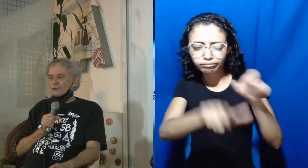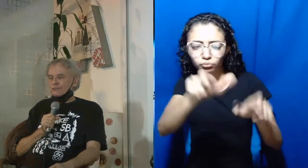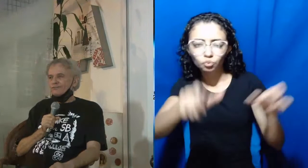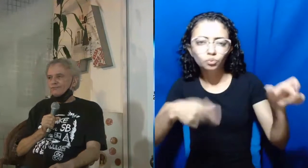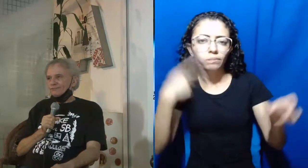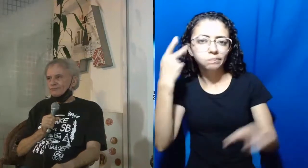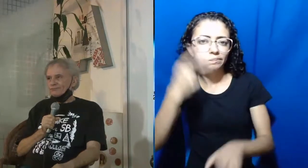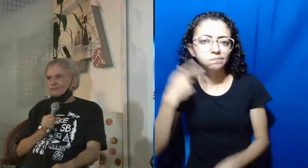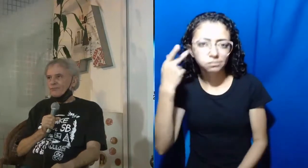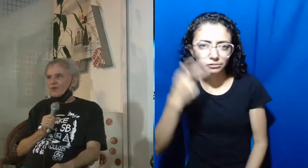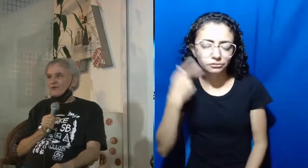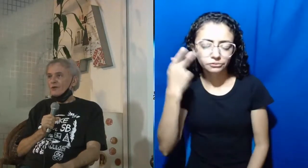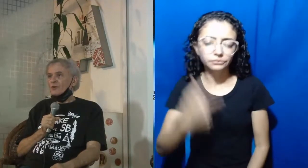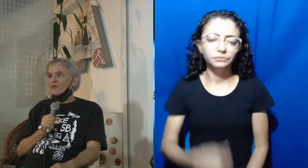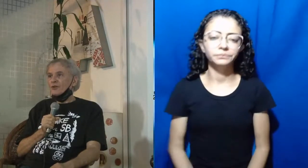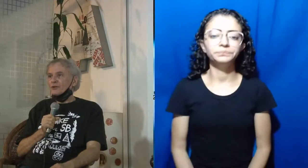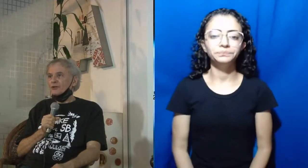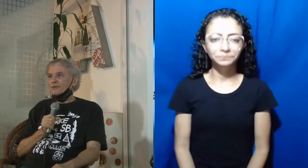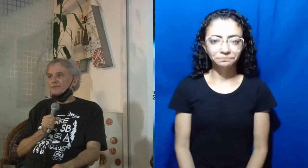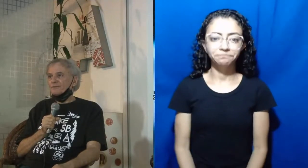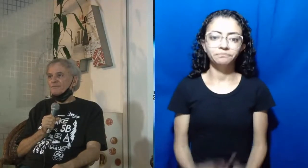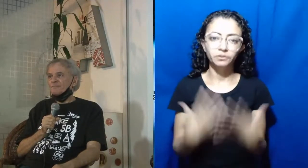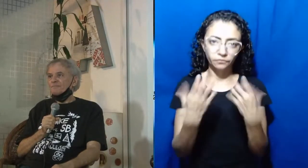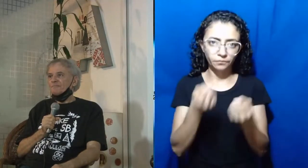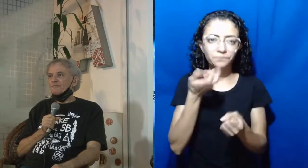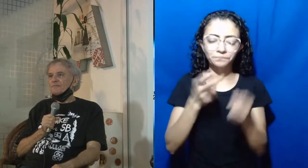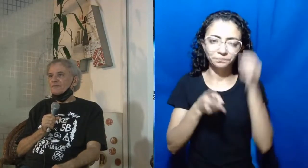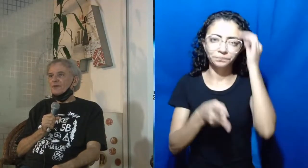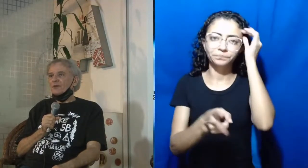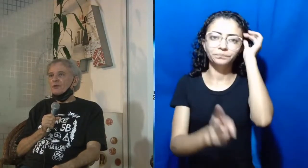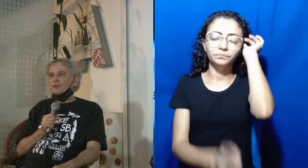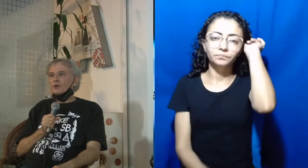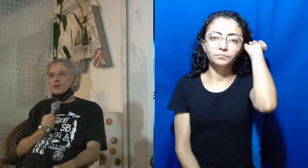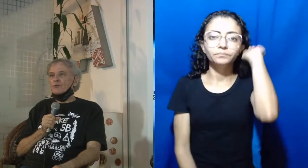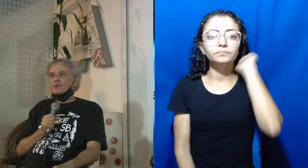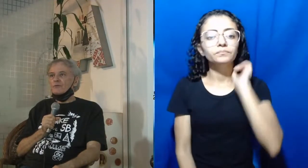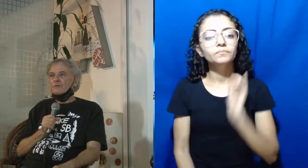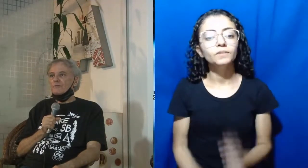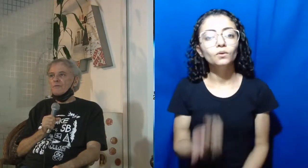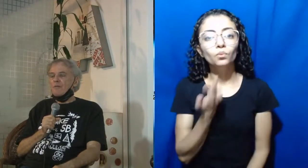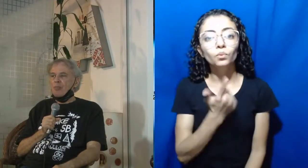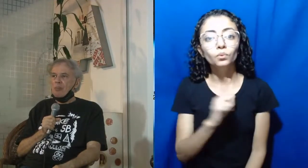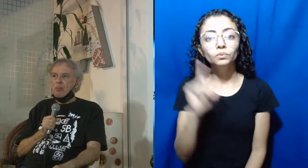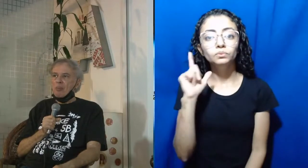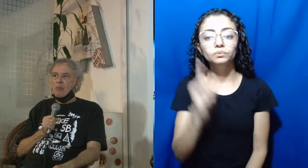desonestos. Vamos em frente. Quem é o próximo?